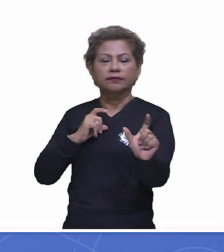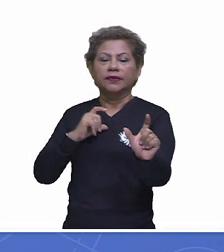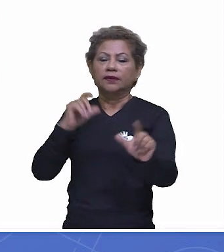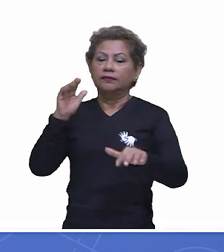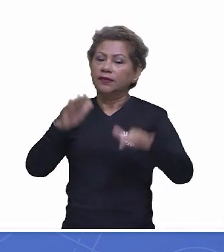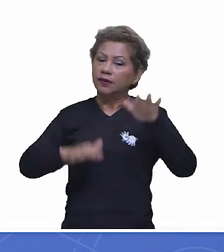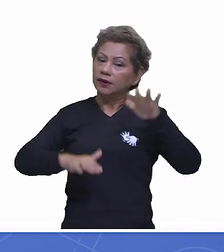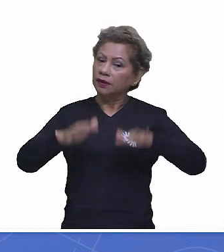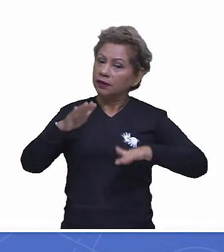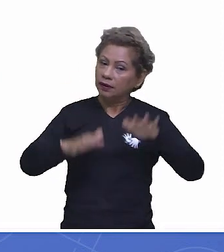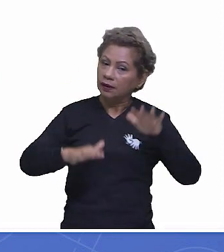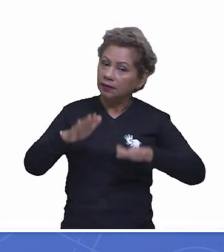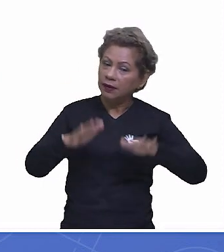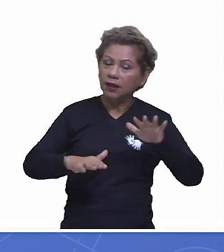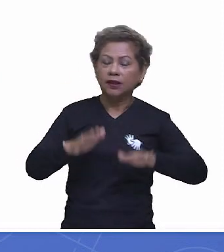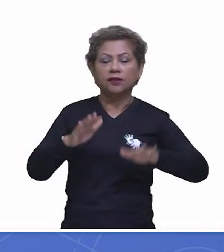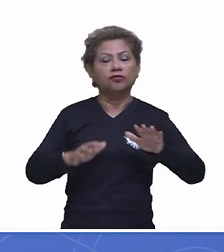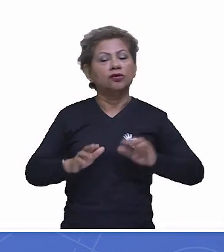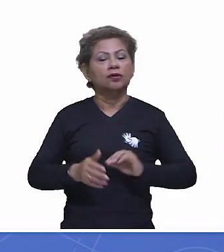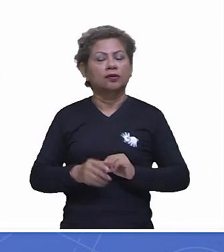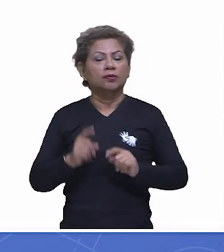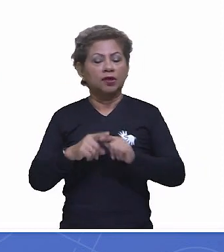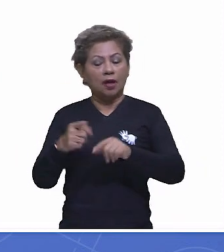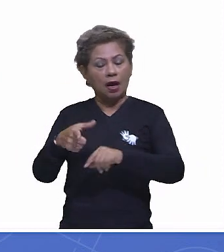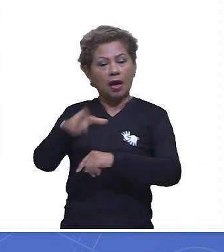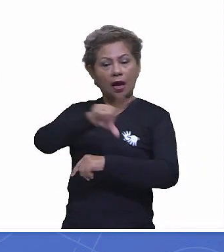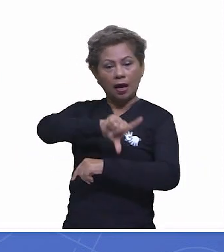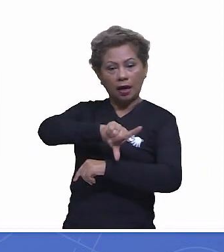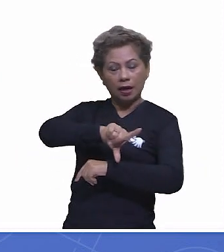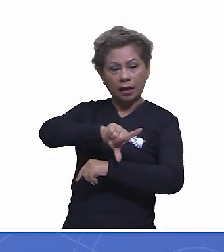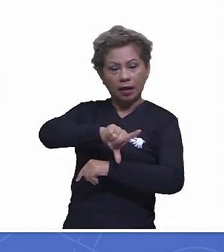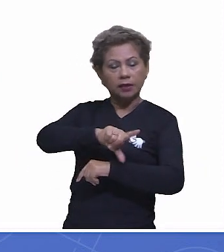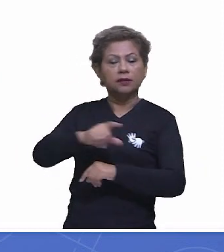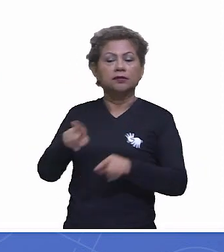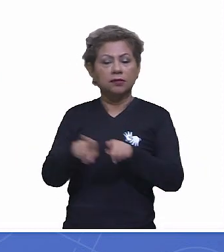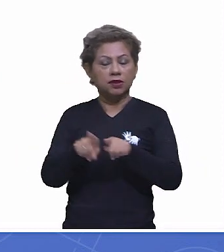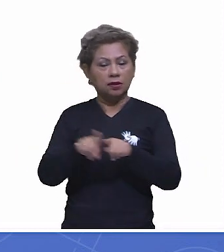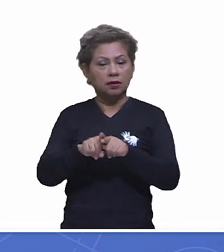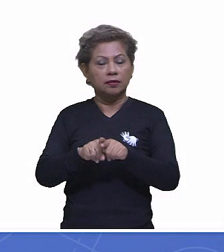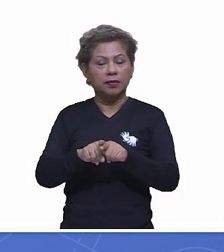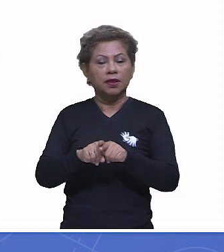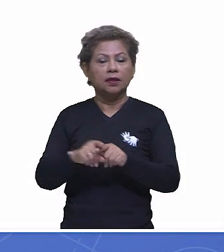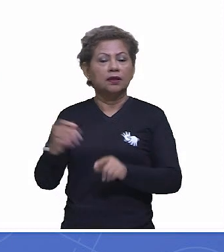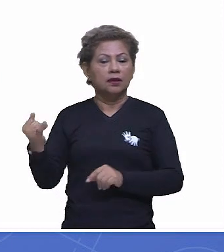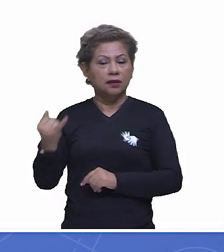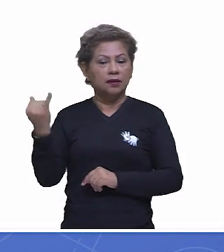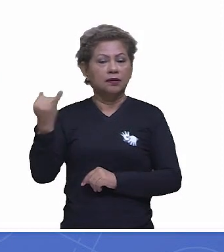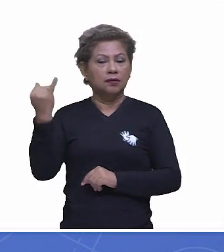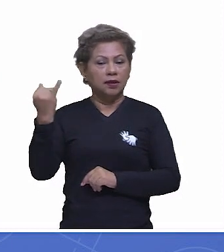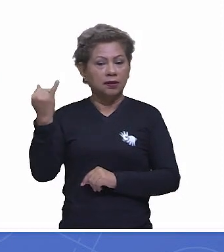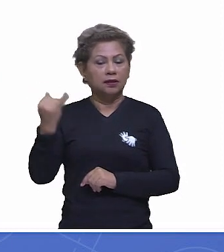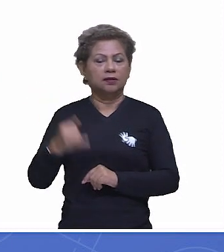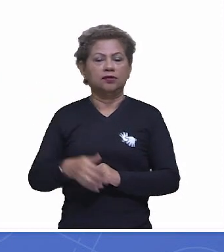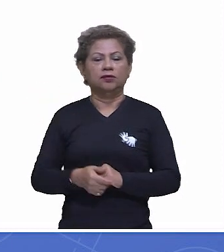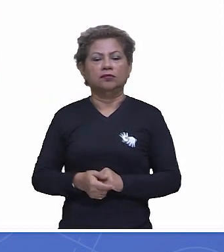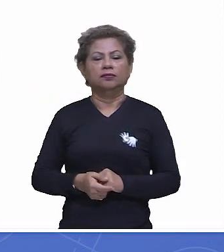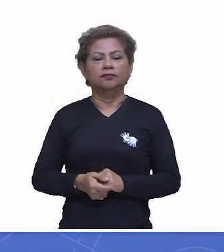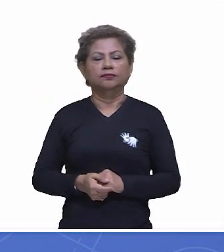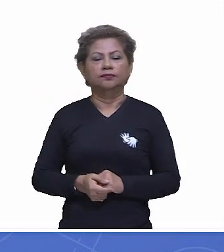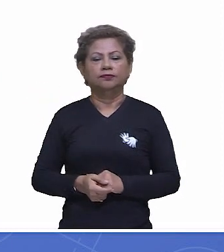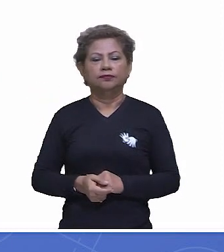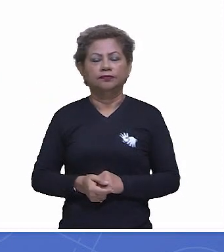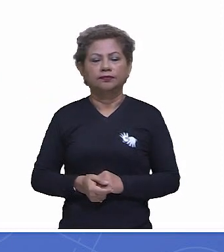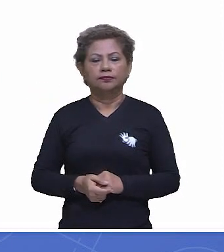tudo que vem depois é uma consequência do que veio antes, então o que veio antes é muito importante. Então, essa primeira frase, essa primeira sentença é muito